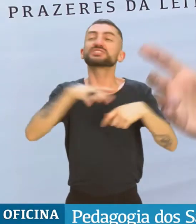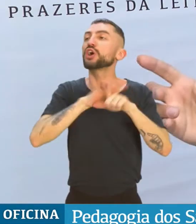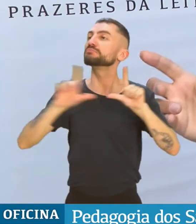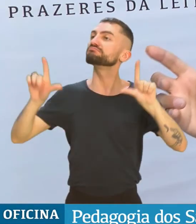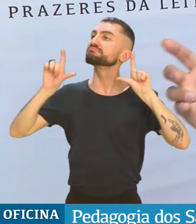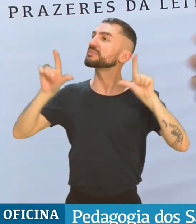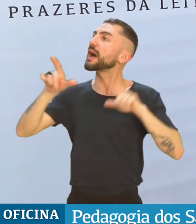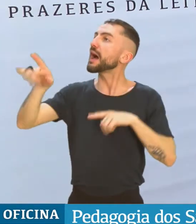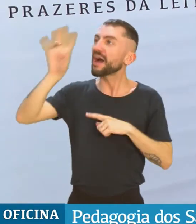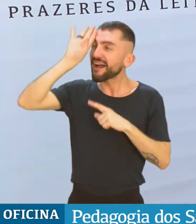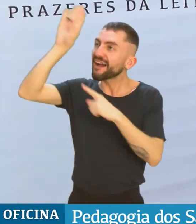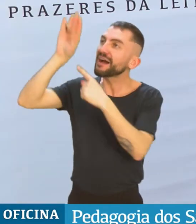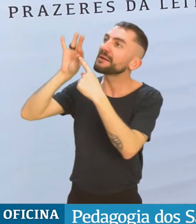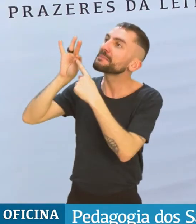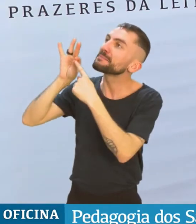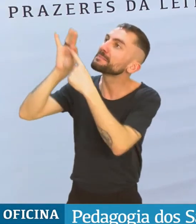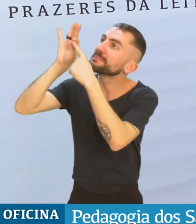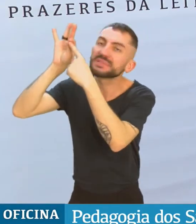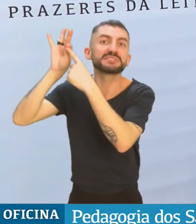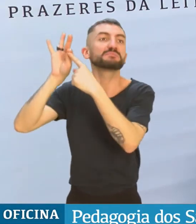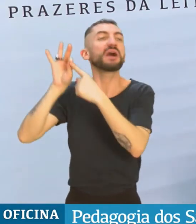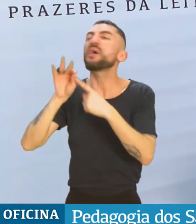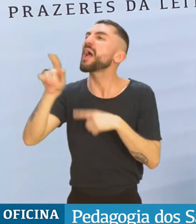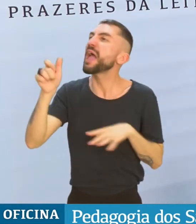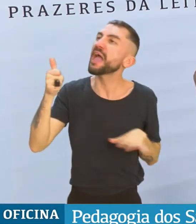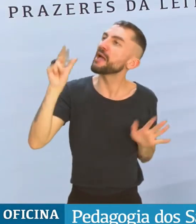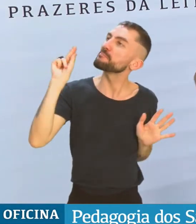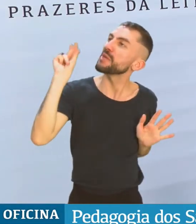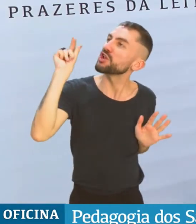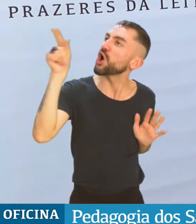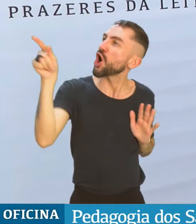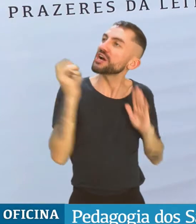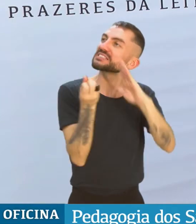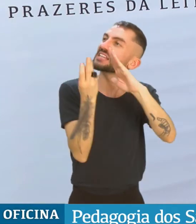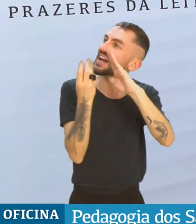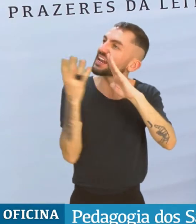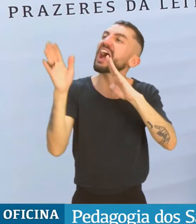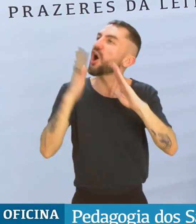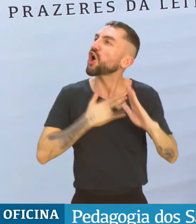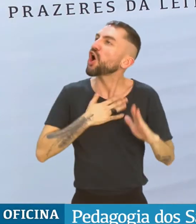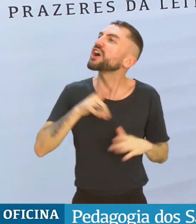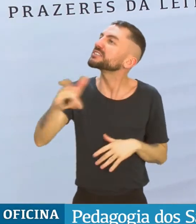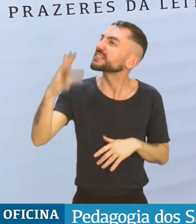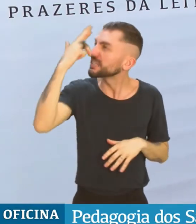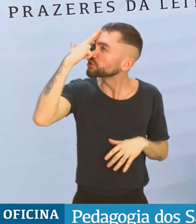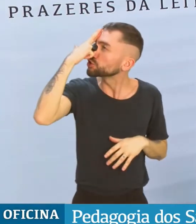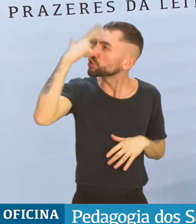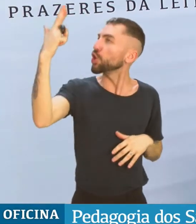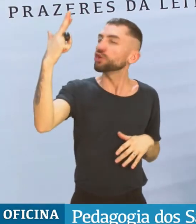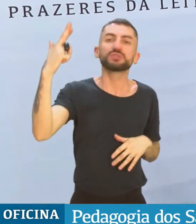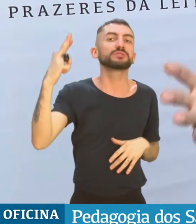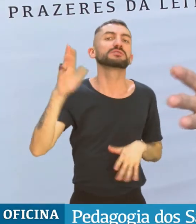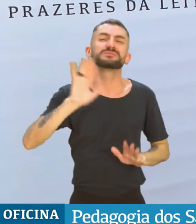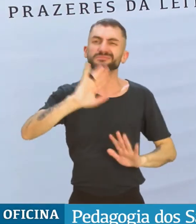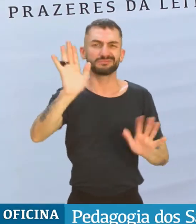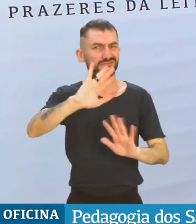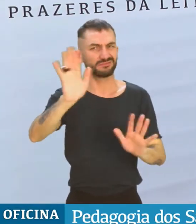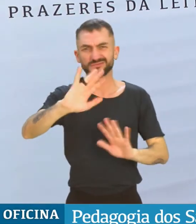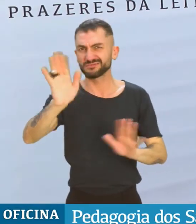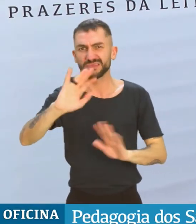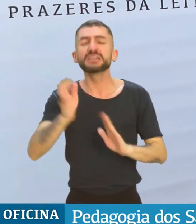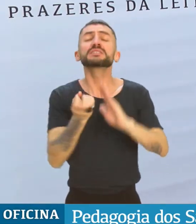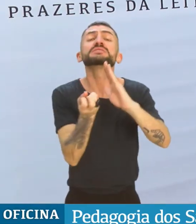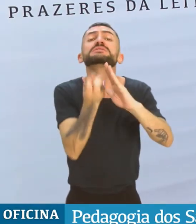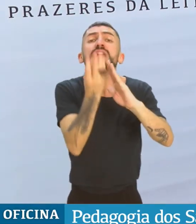figura central, a gente não busca o grande protagonista do sarau, não busca o líder, né, o chefe. Não.